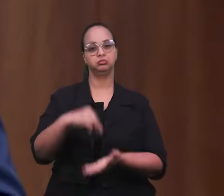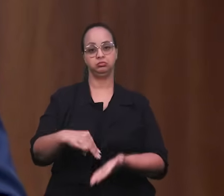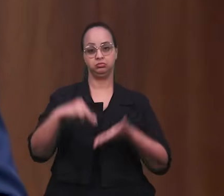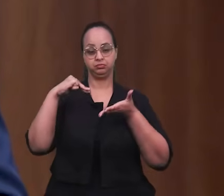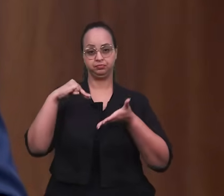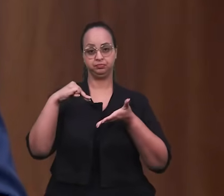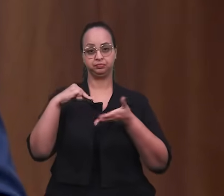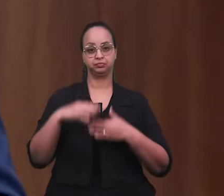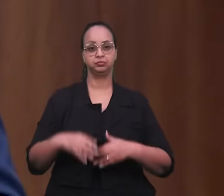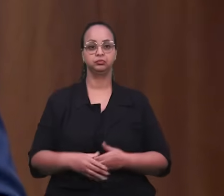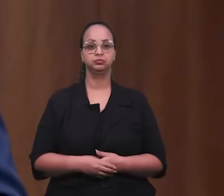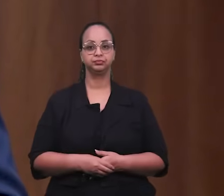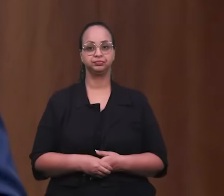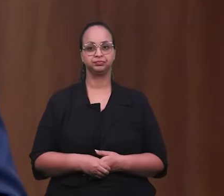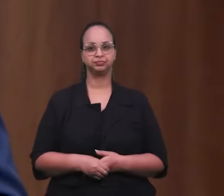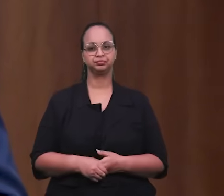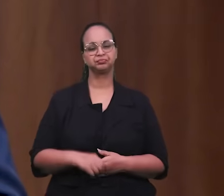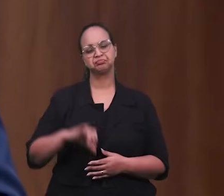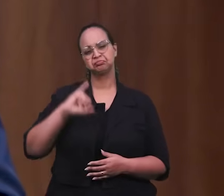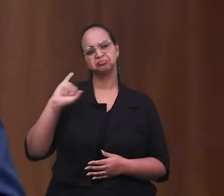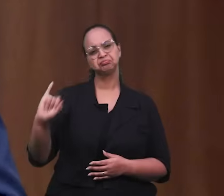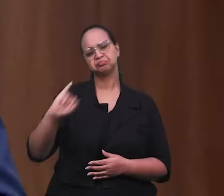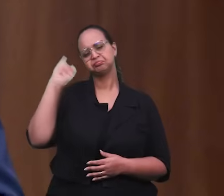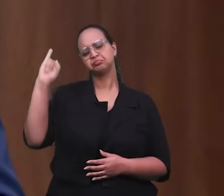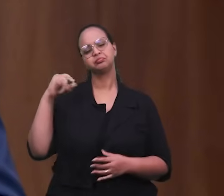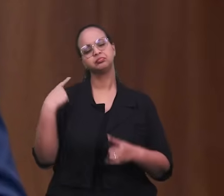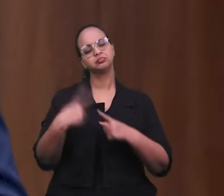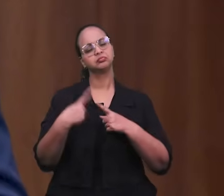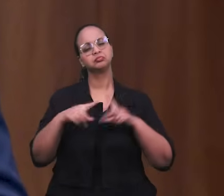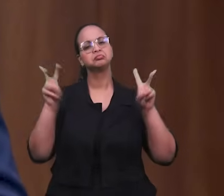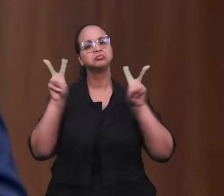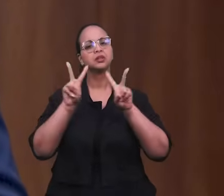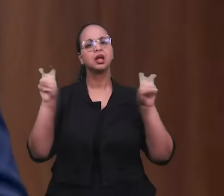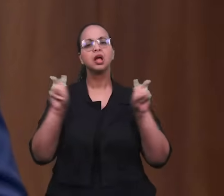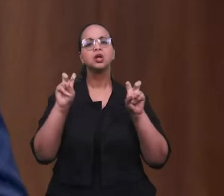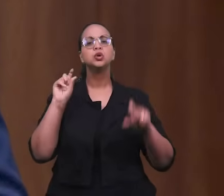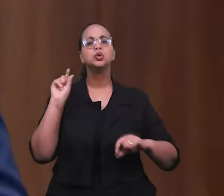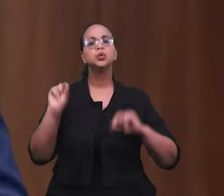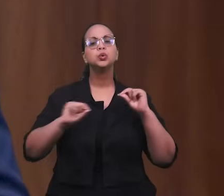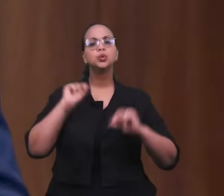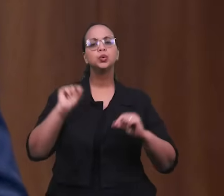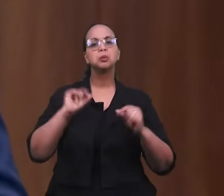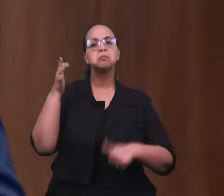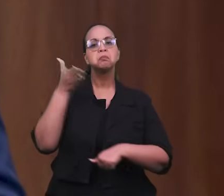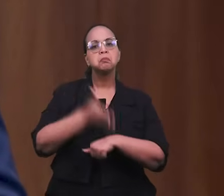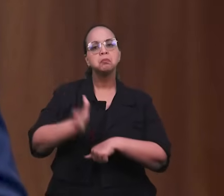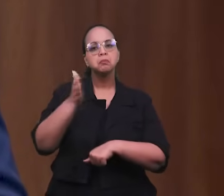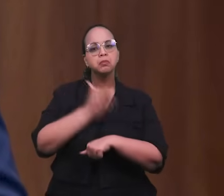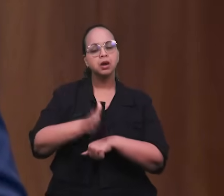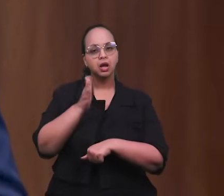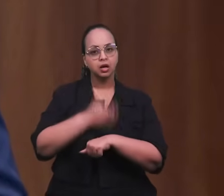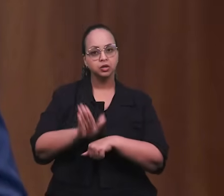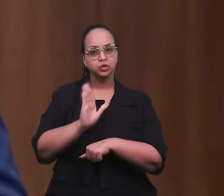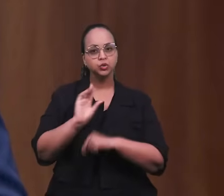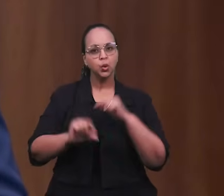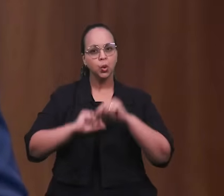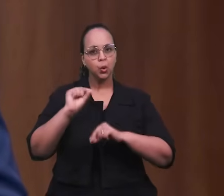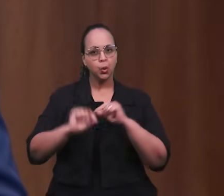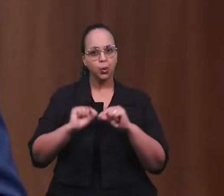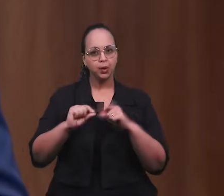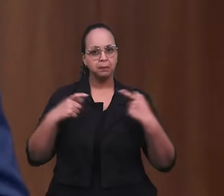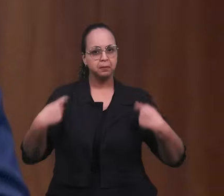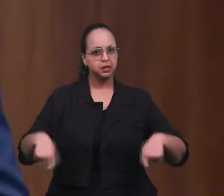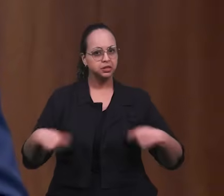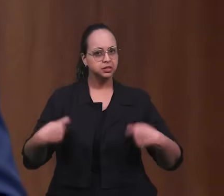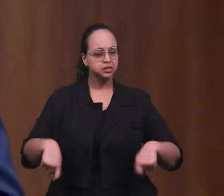Santo. É um assunto muito importante porque hoje nós entraremos sobre a prática, não é? O que o